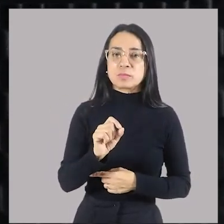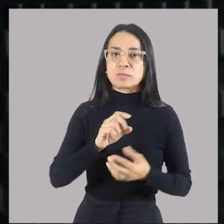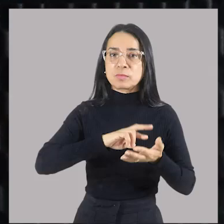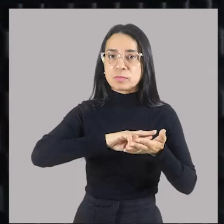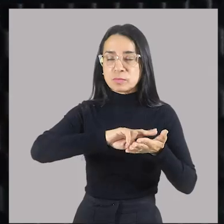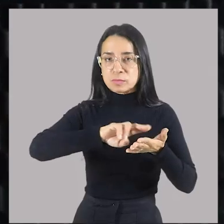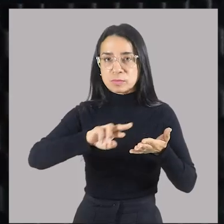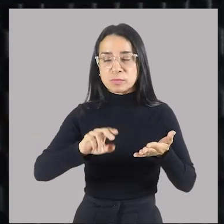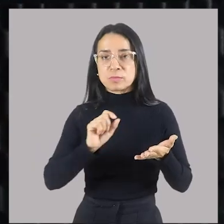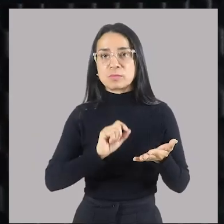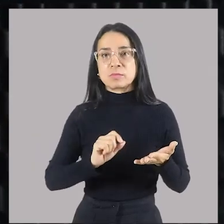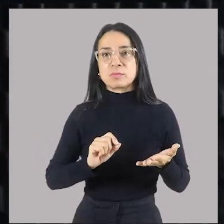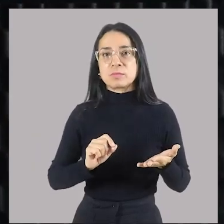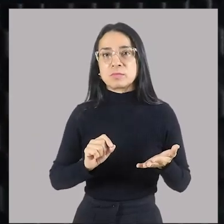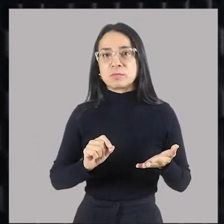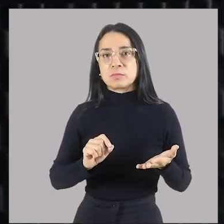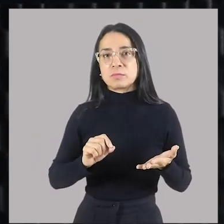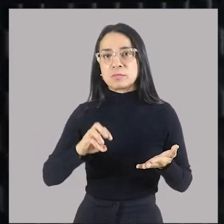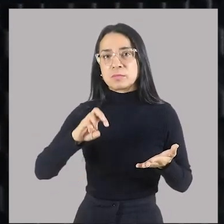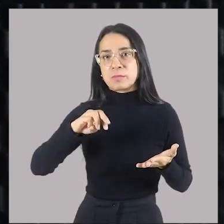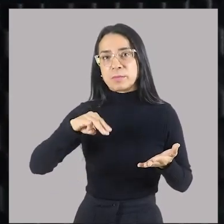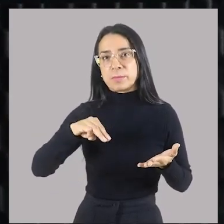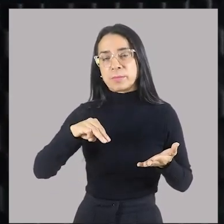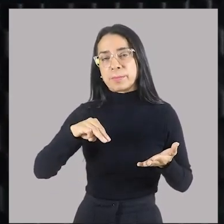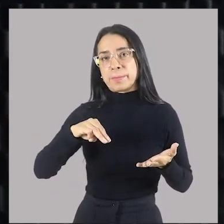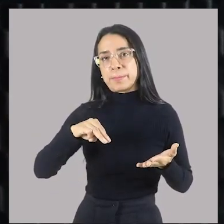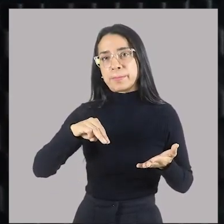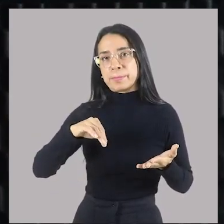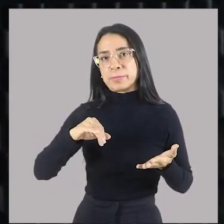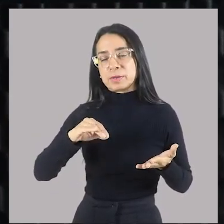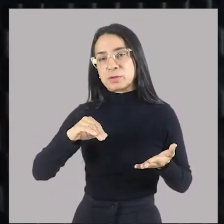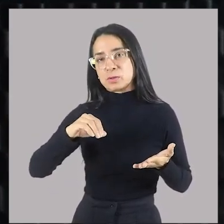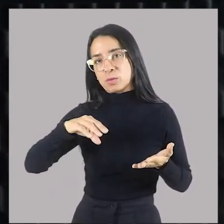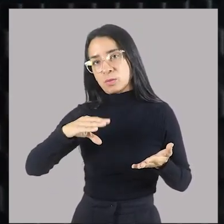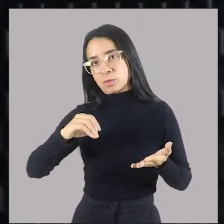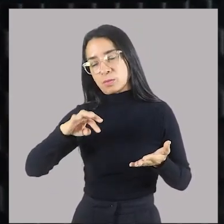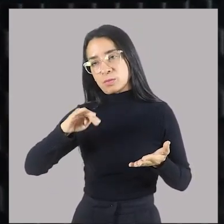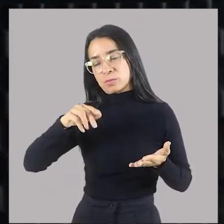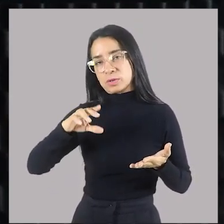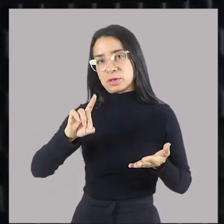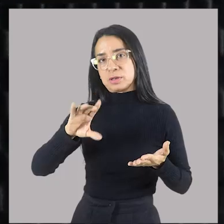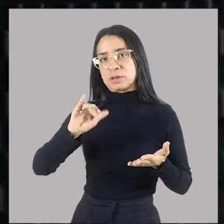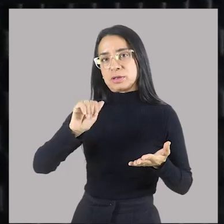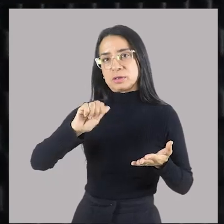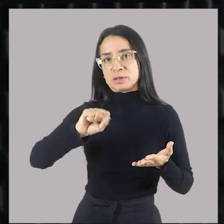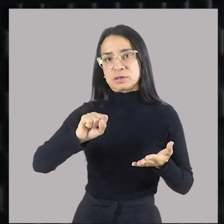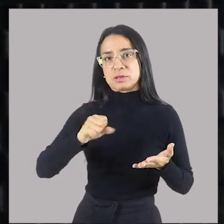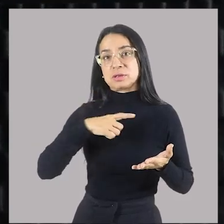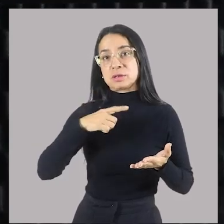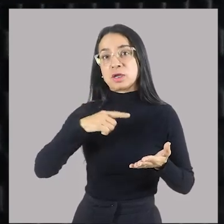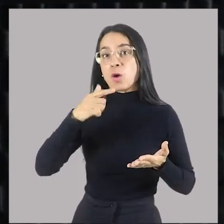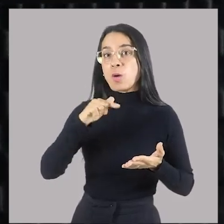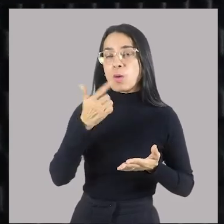várias mitocôndrias, mas também tem um complexo enzimático glicolítico bem